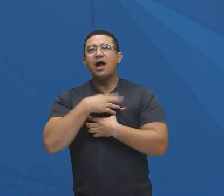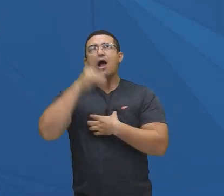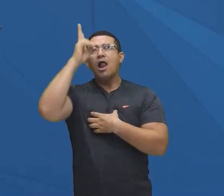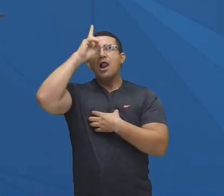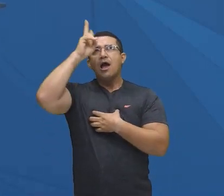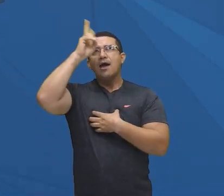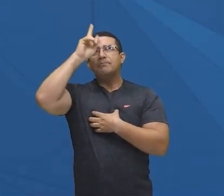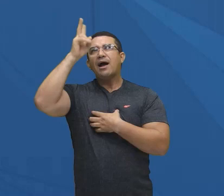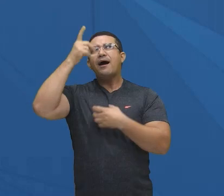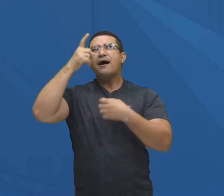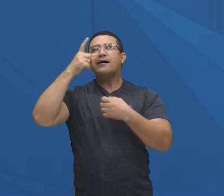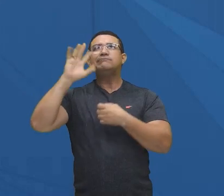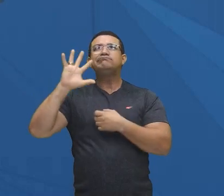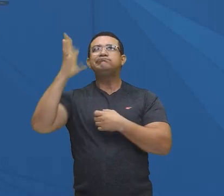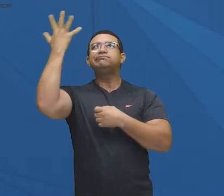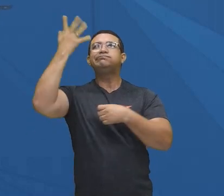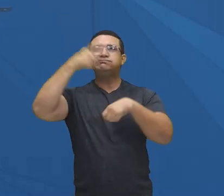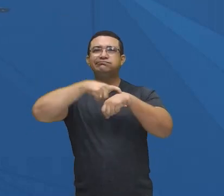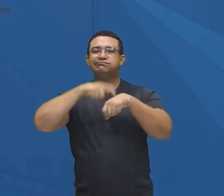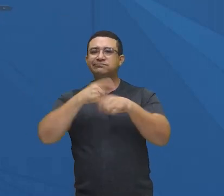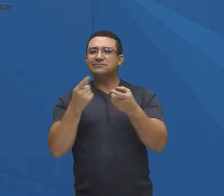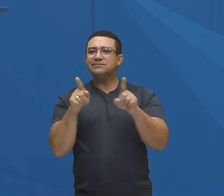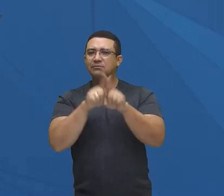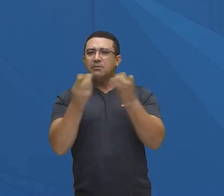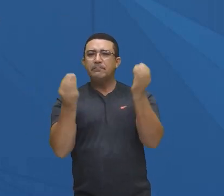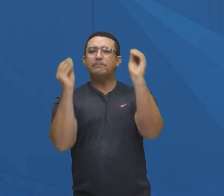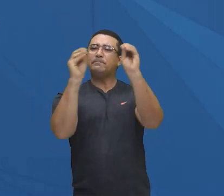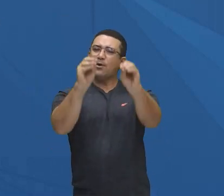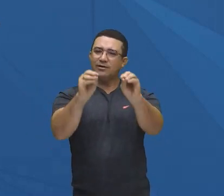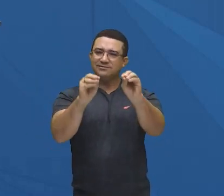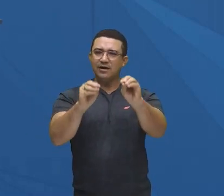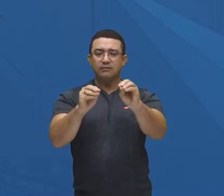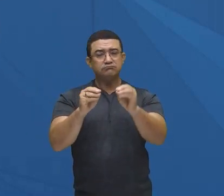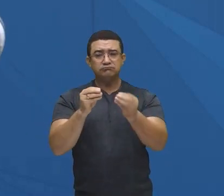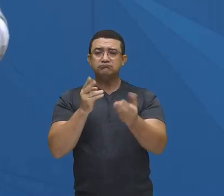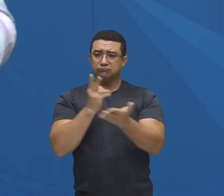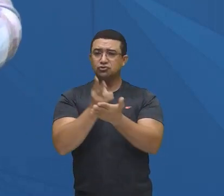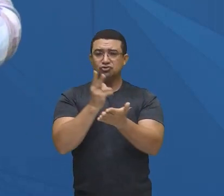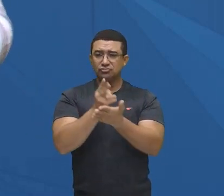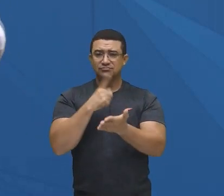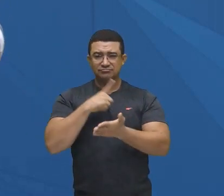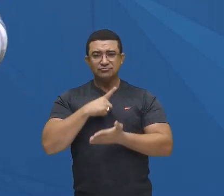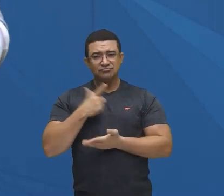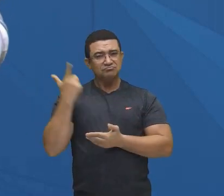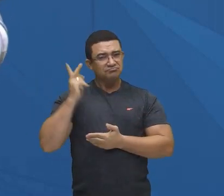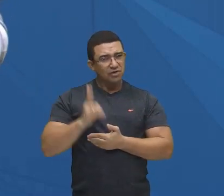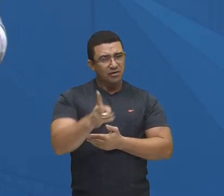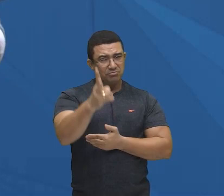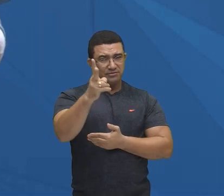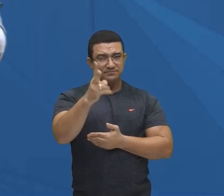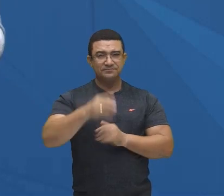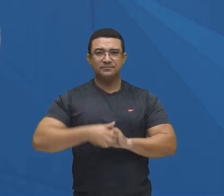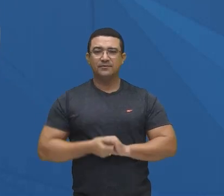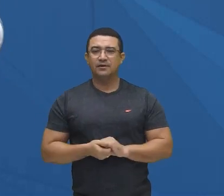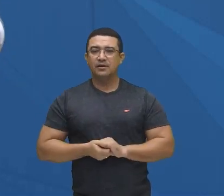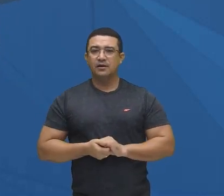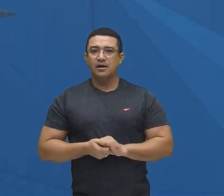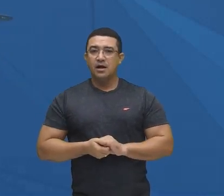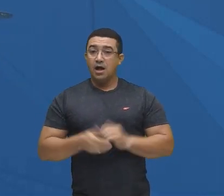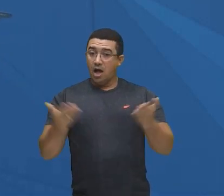os momentos, de postar como TBT, eles permanecem somente, né, com essa